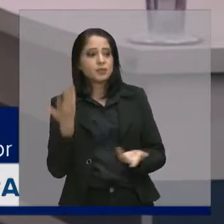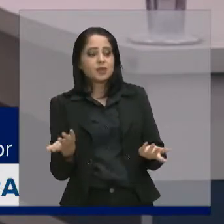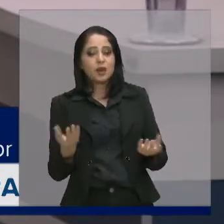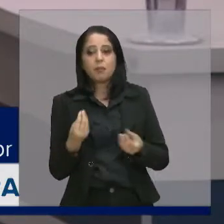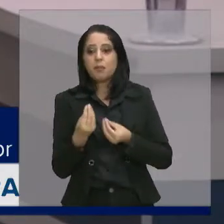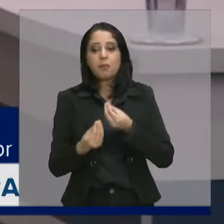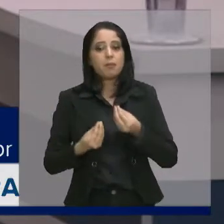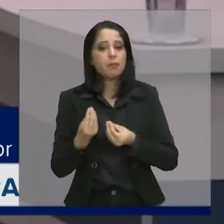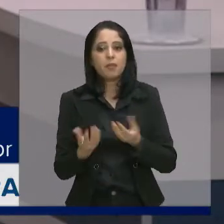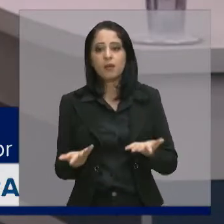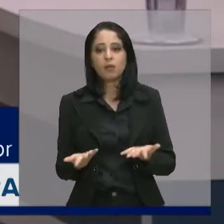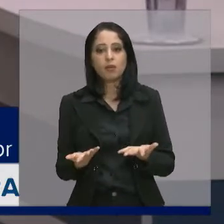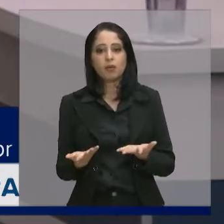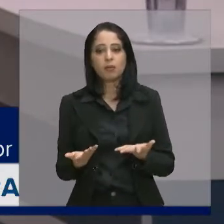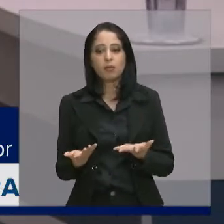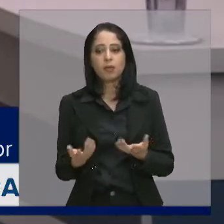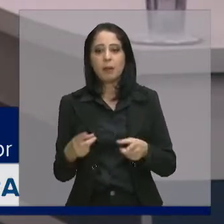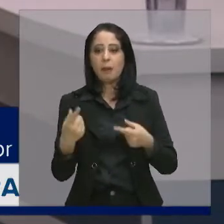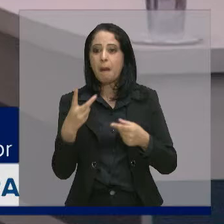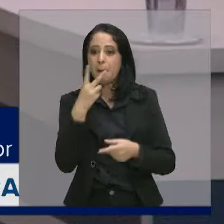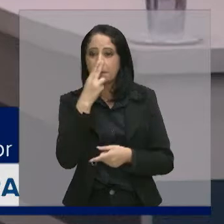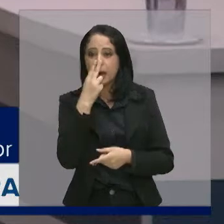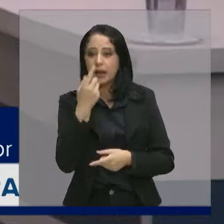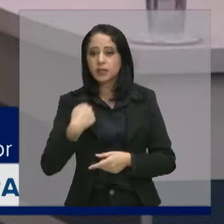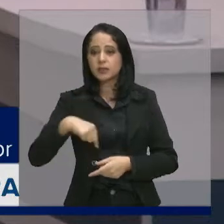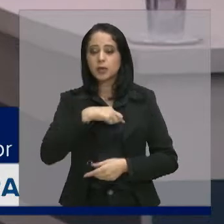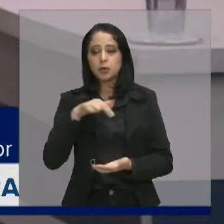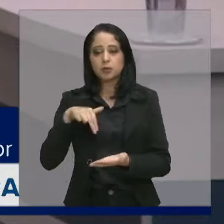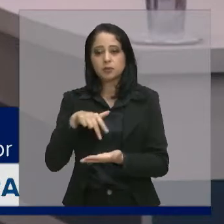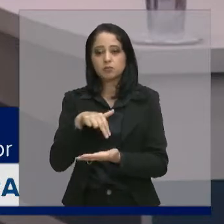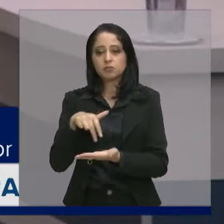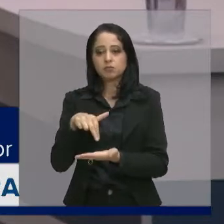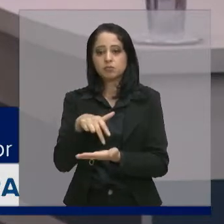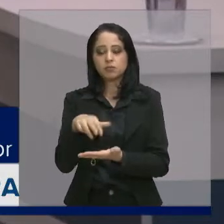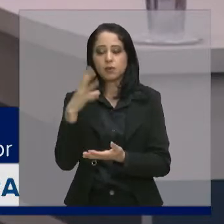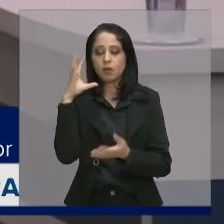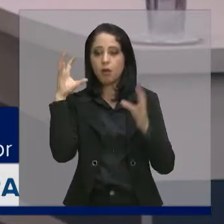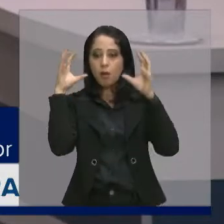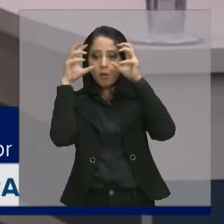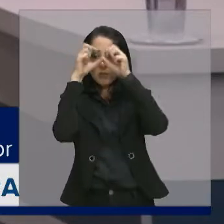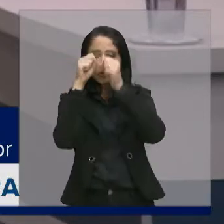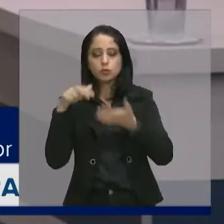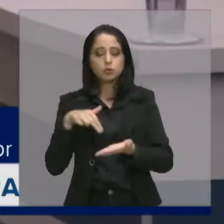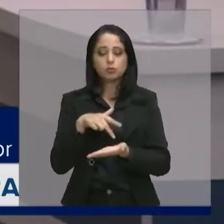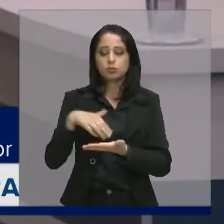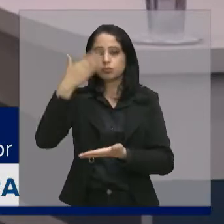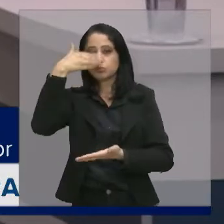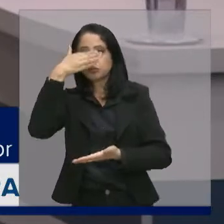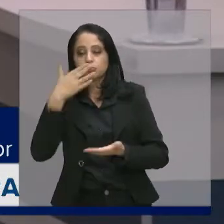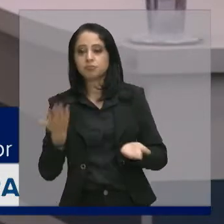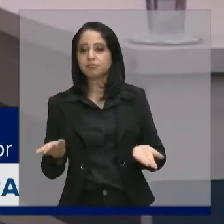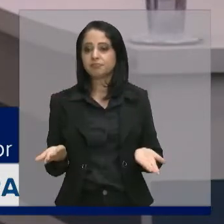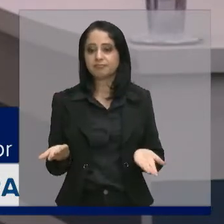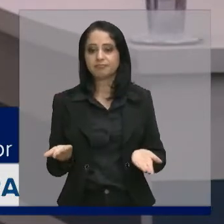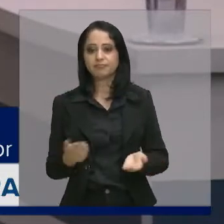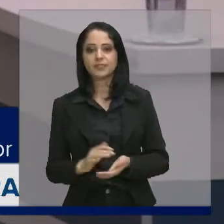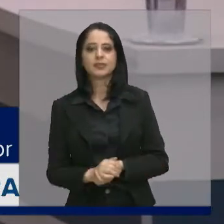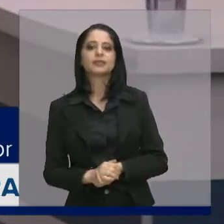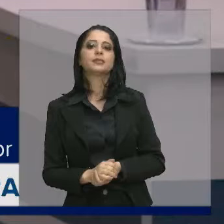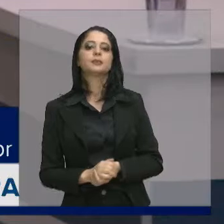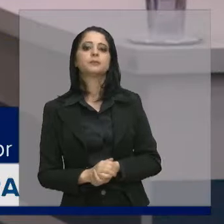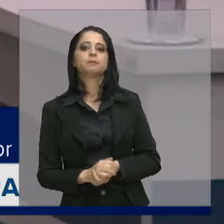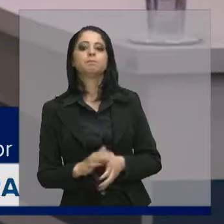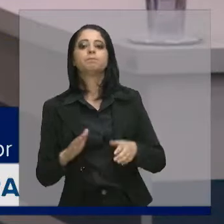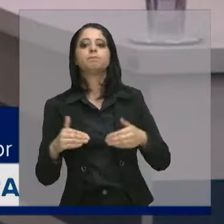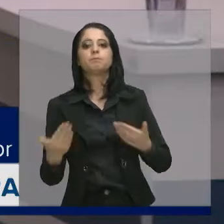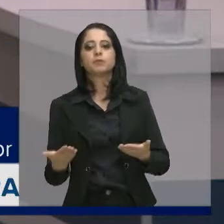está todo mundo navegando no escuro mesmo. E para fechar isso, ainda para piorar mais um pouquinho a situação,